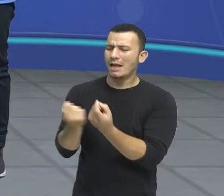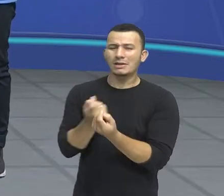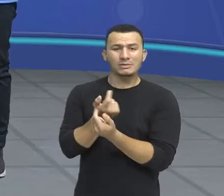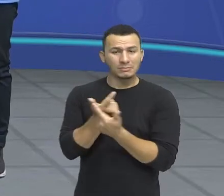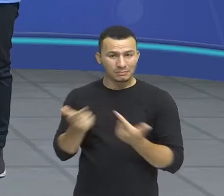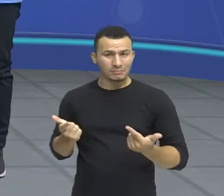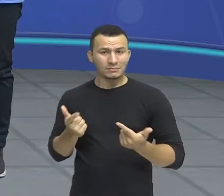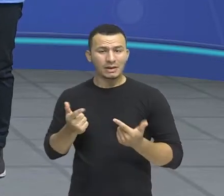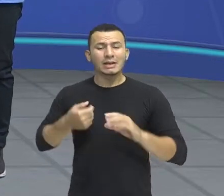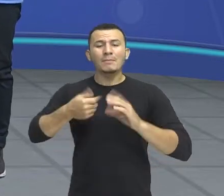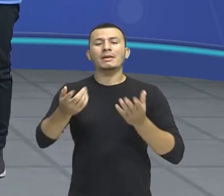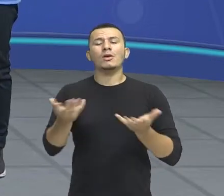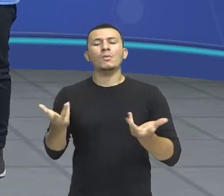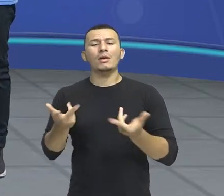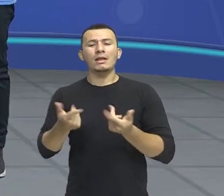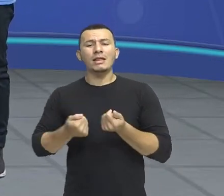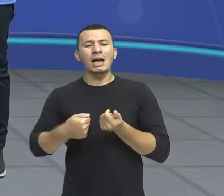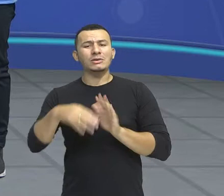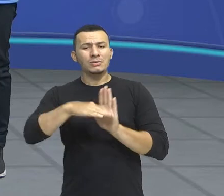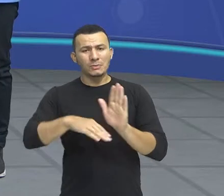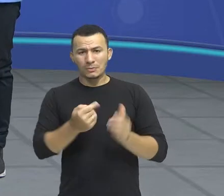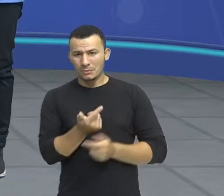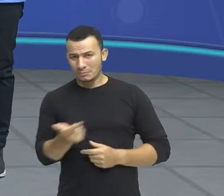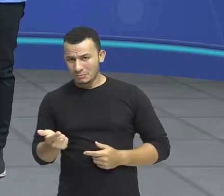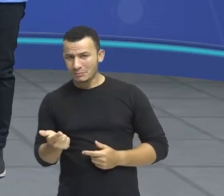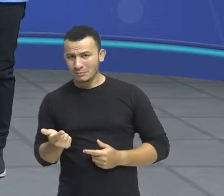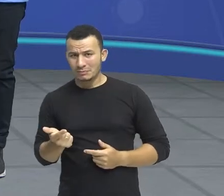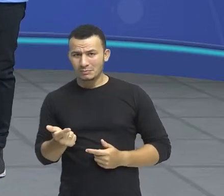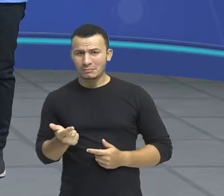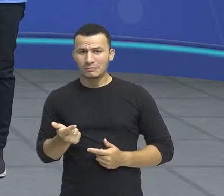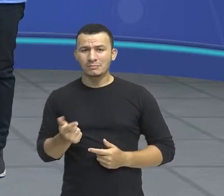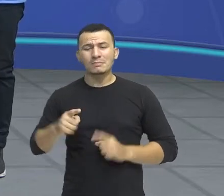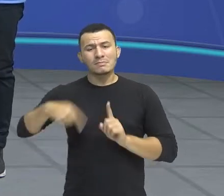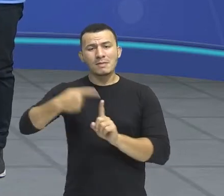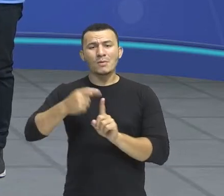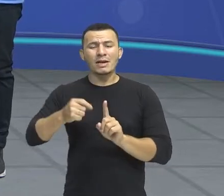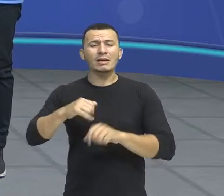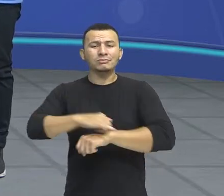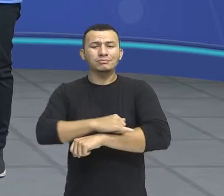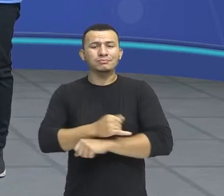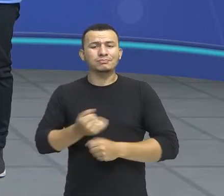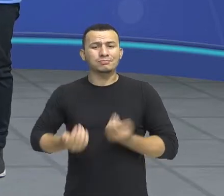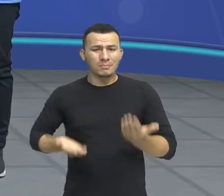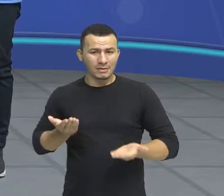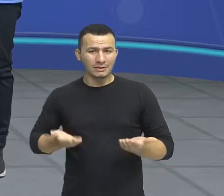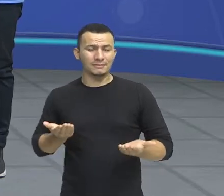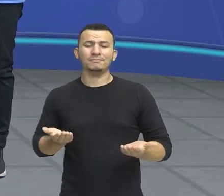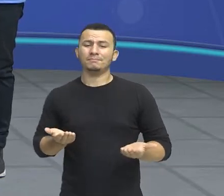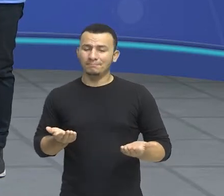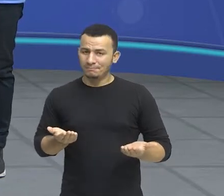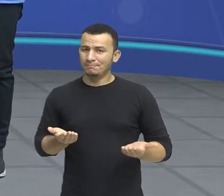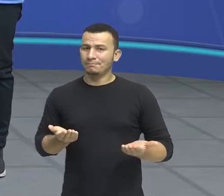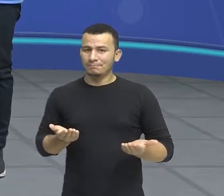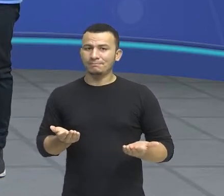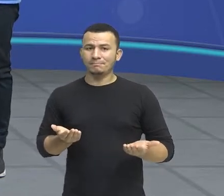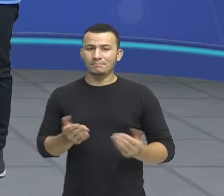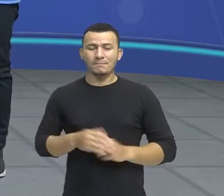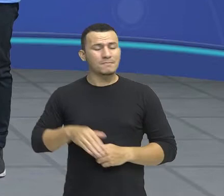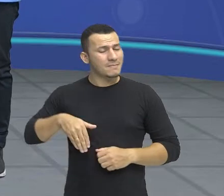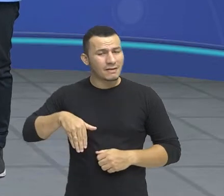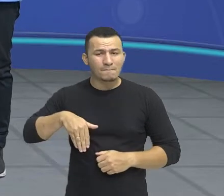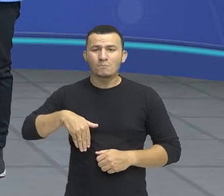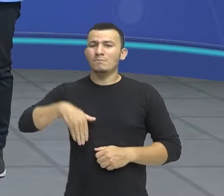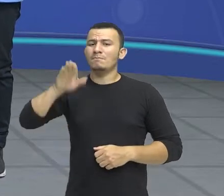visto outras qualidades nela, além da questão do seu peso corporal, né? Então, isso daí é o que é o